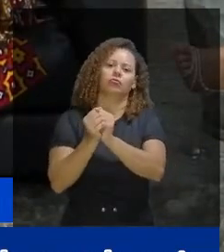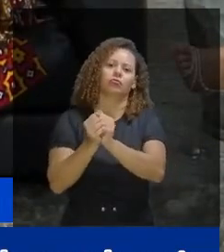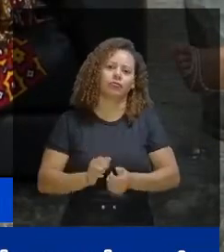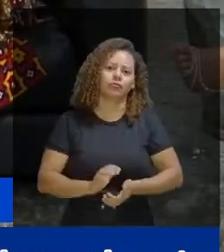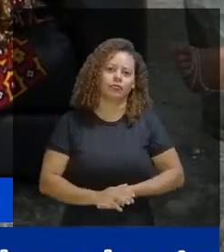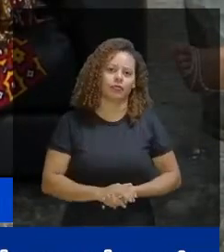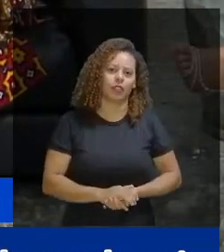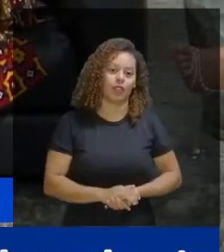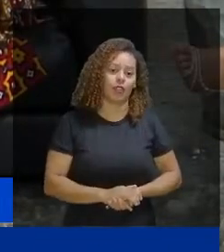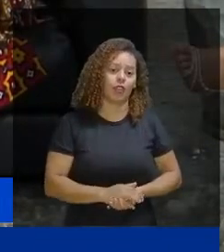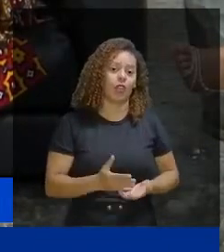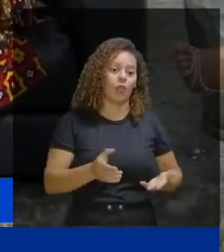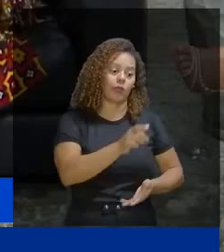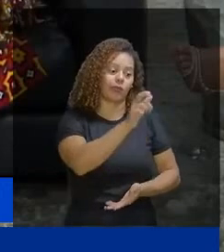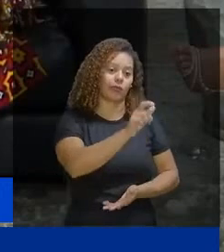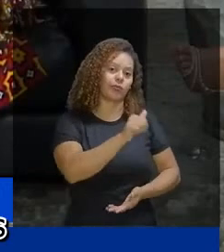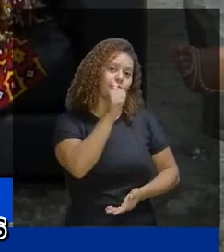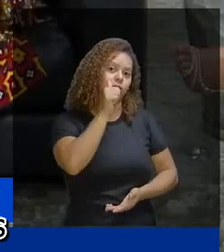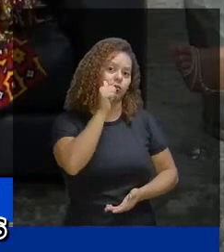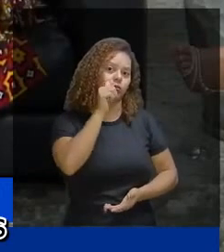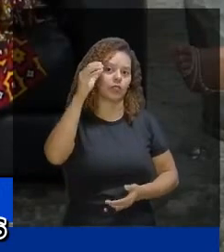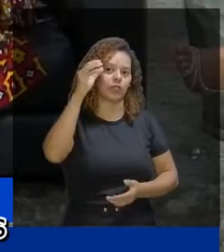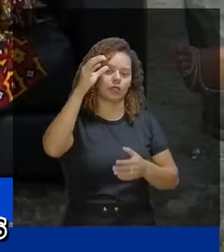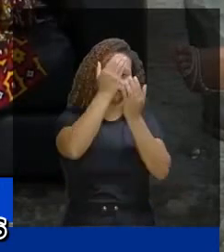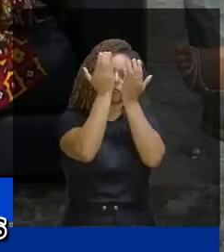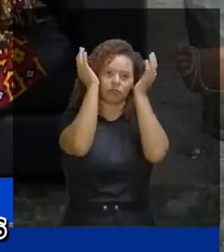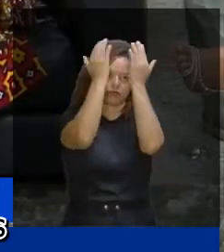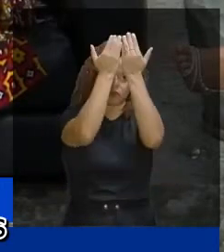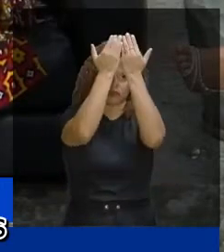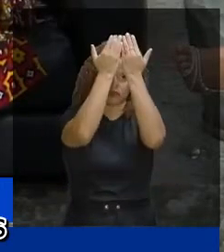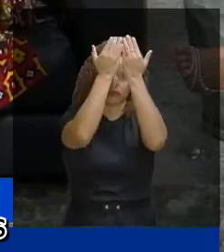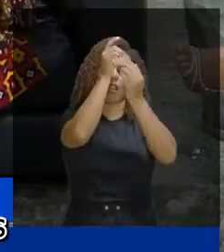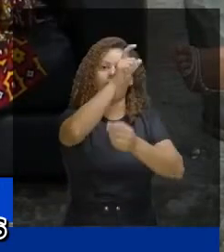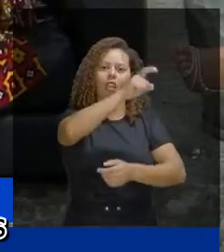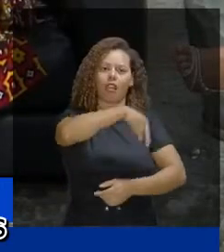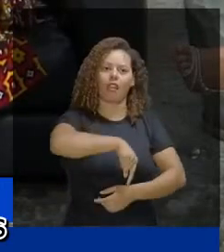números realmente impressionantes. E vejam,